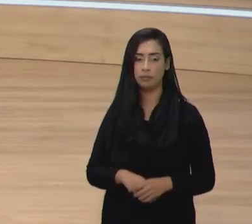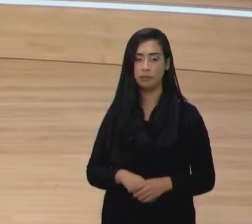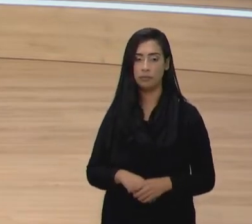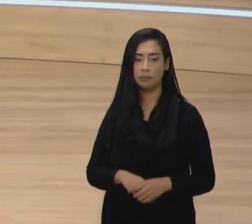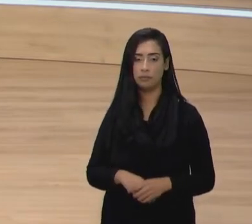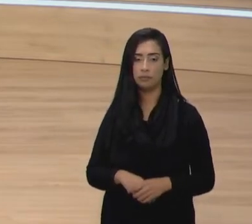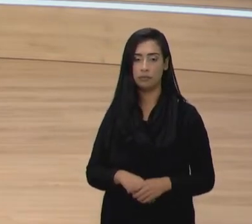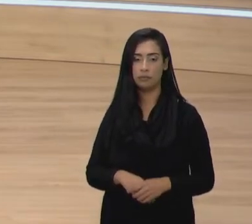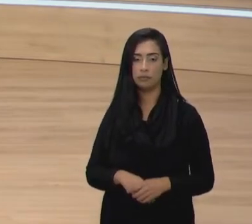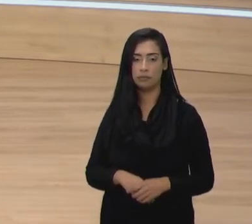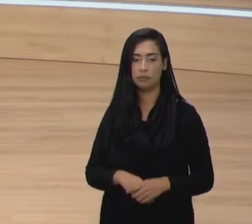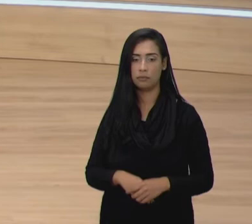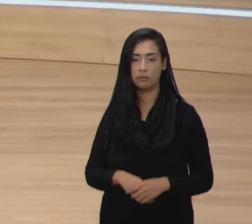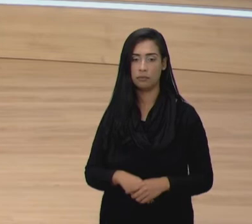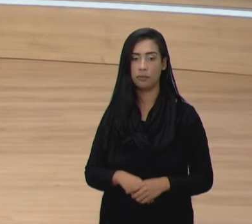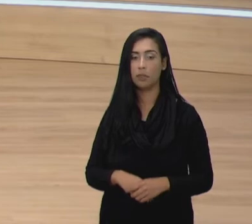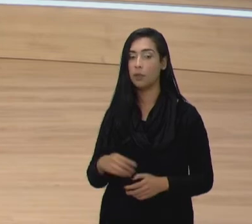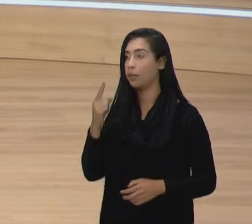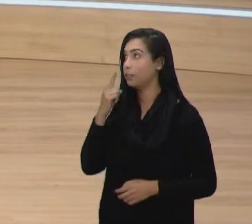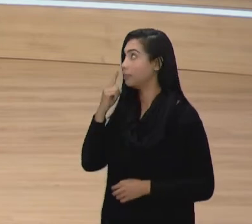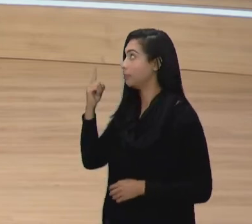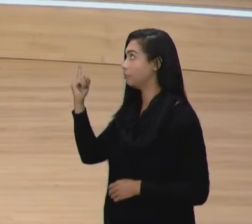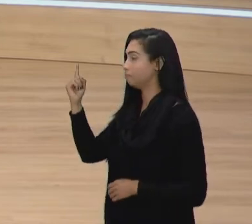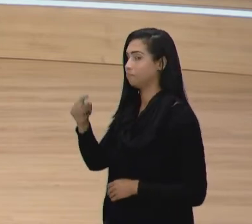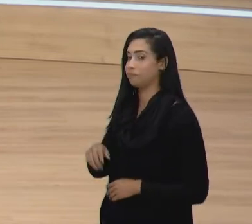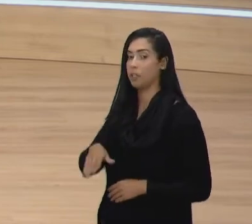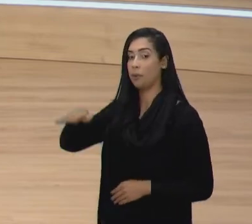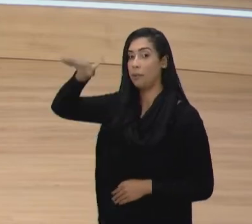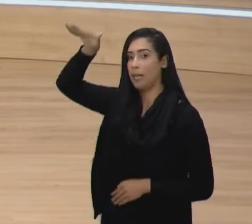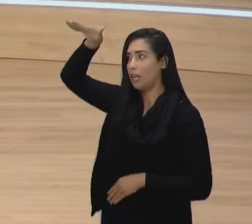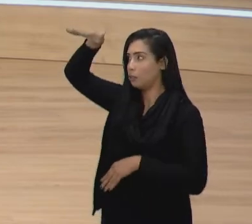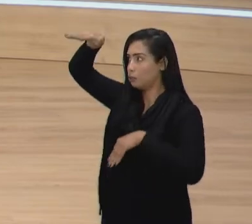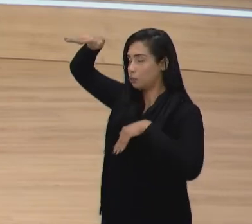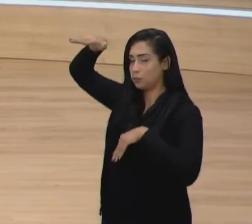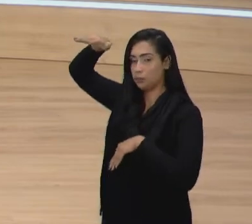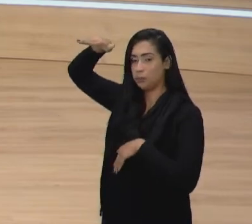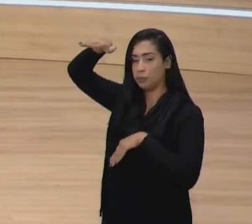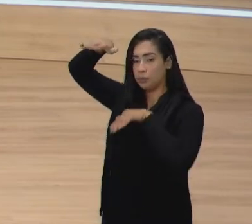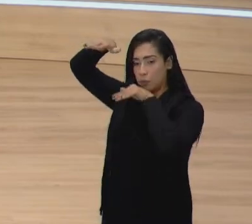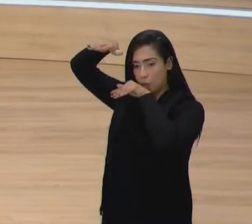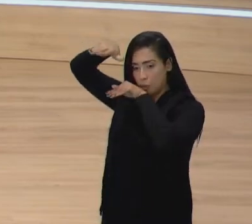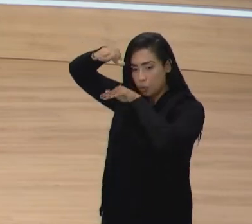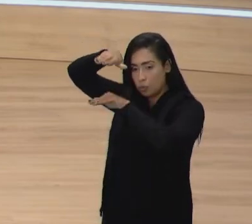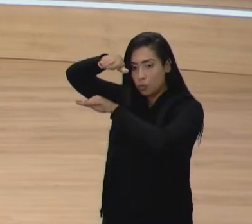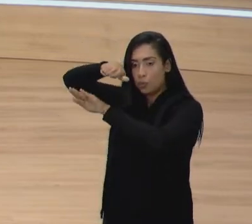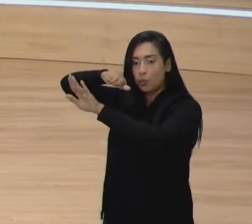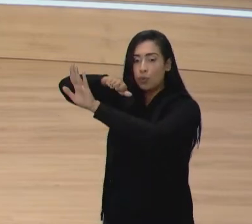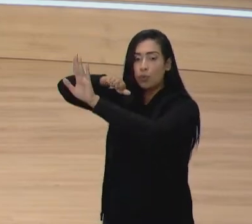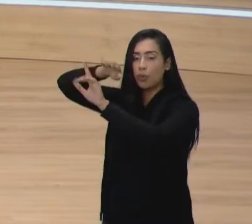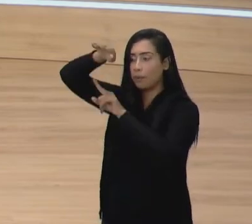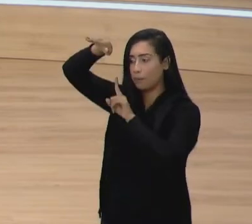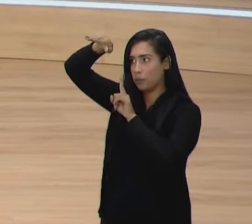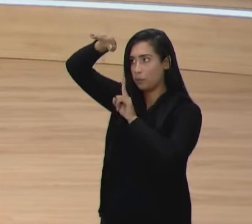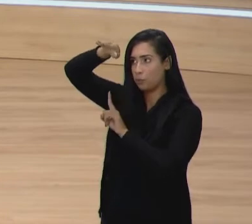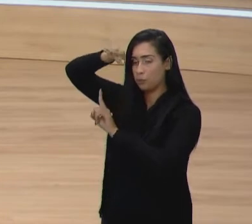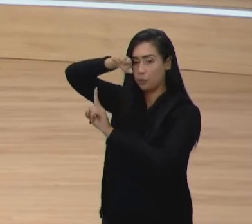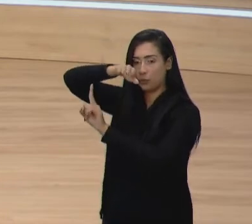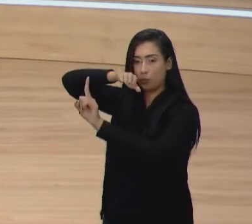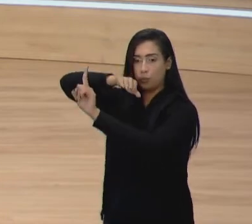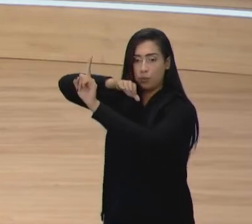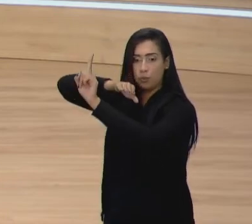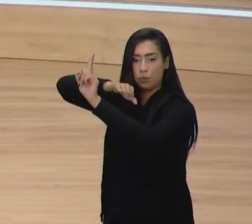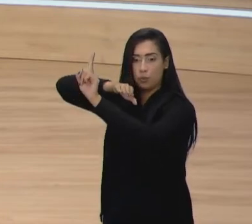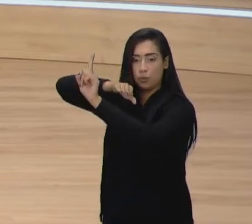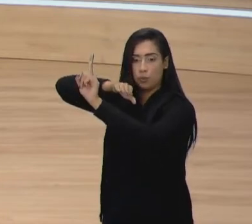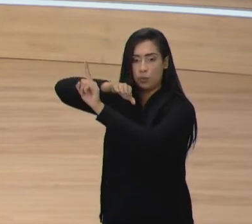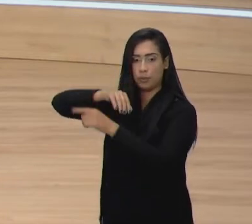vou passar por baixo desse braço agora. Eu não viro de frente para ele. Ok? Para aqui a gente fazer a nossa pose final. E